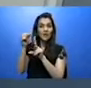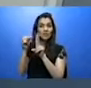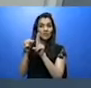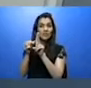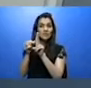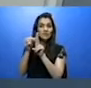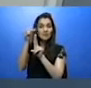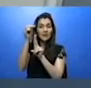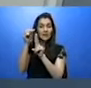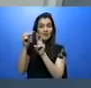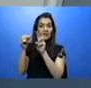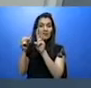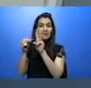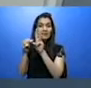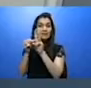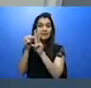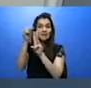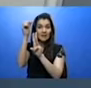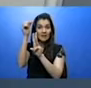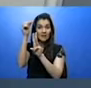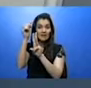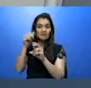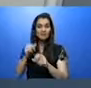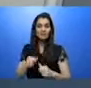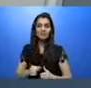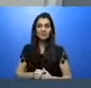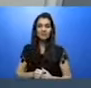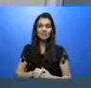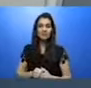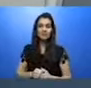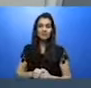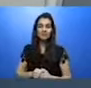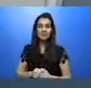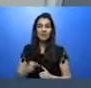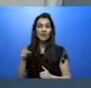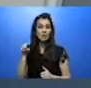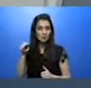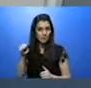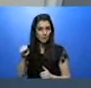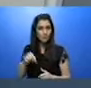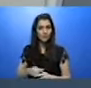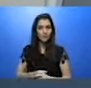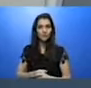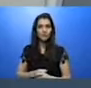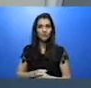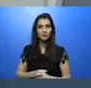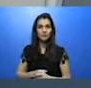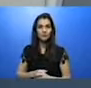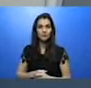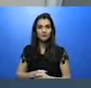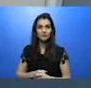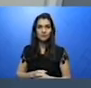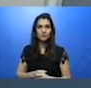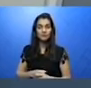dezena, centena, unidade de milhar. Então, nós temos 30,